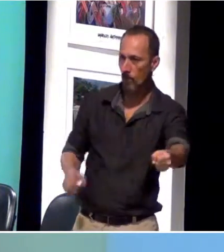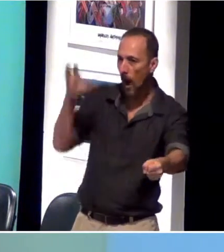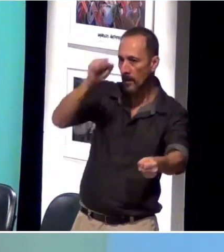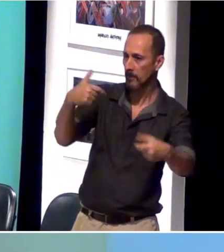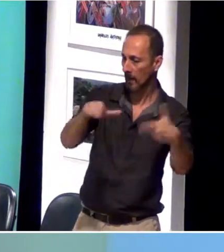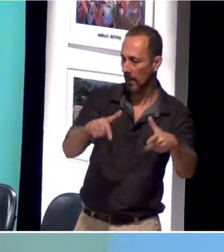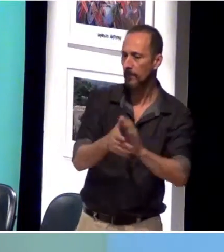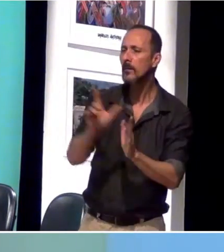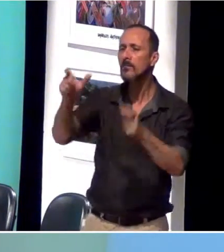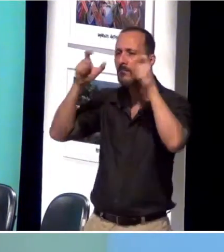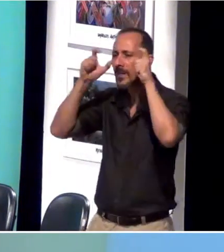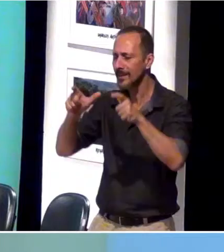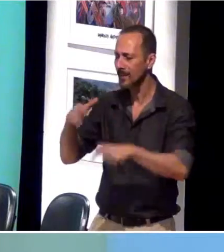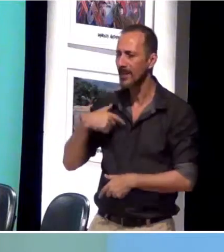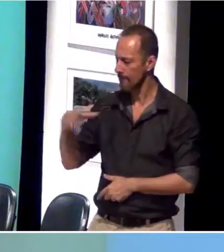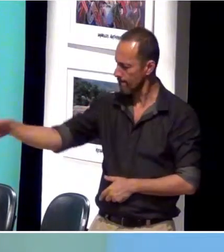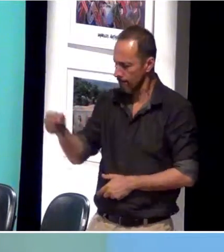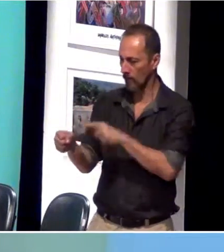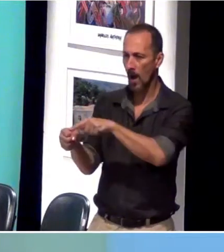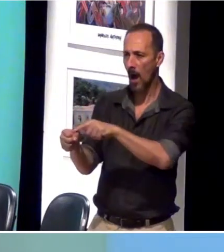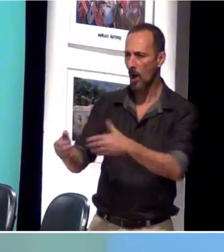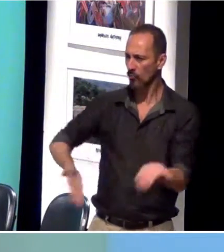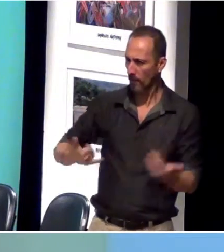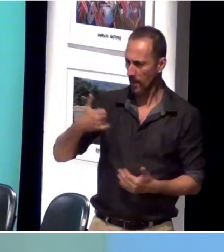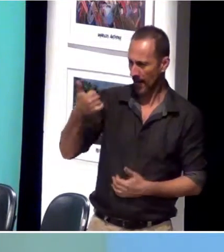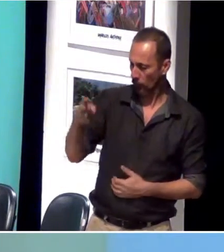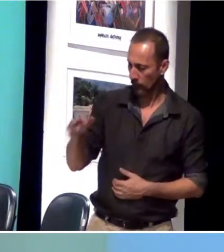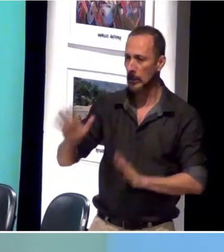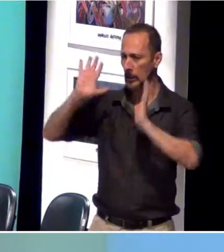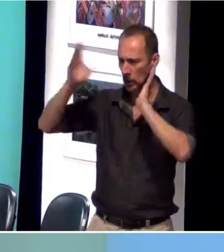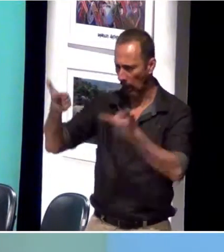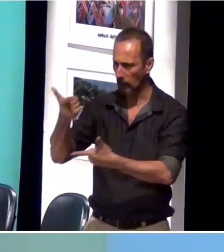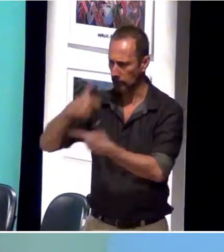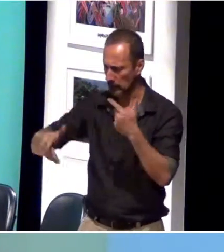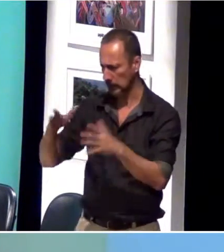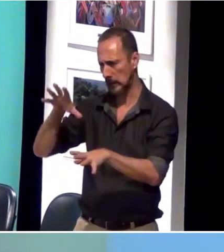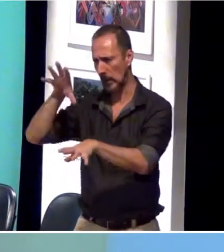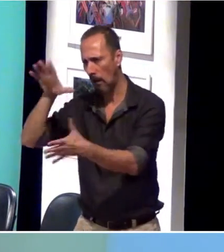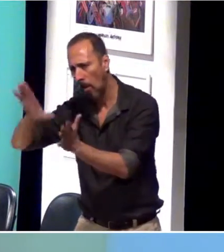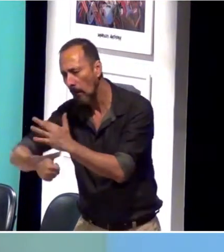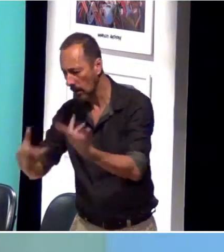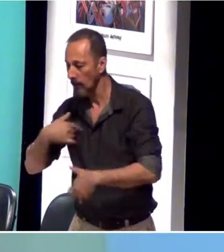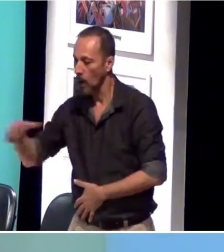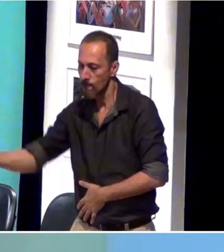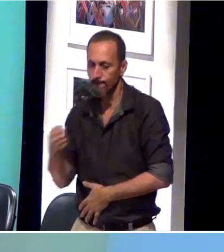é interessante que é isso, você está pegando adolescente que cometeu ato infracional e você já apresenta a possibilidade de